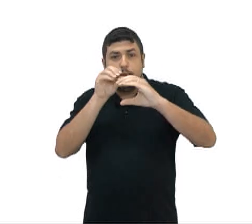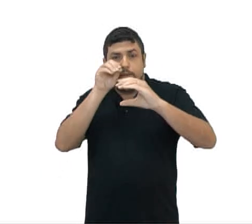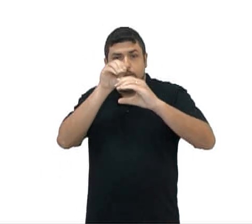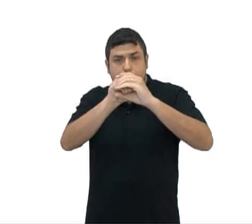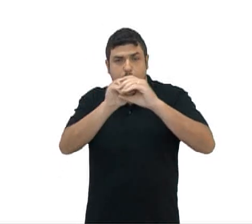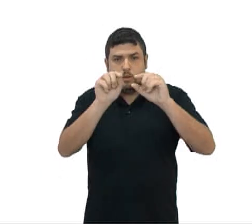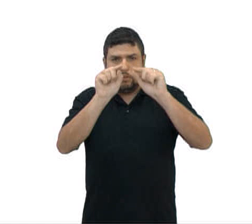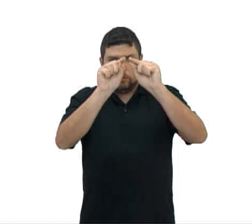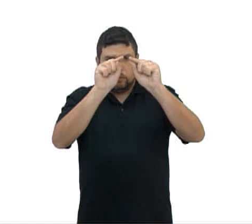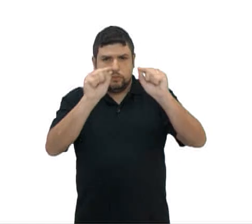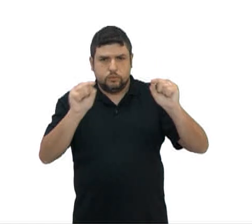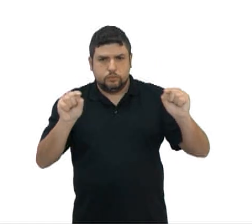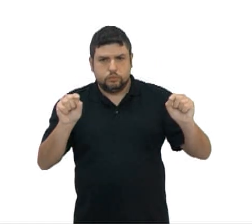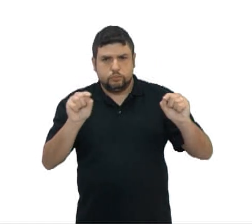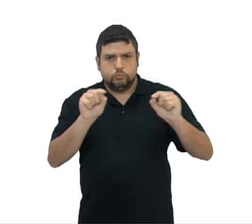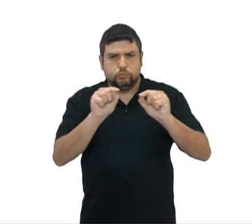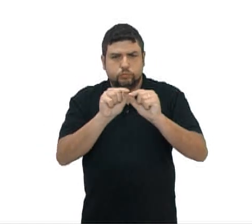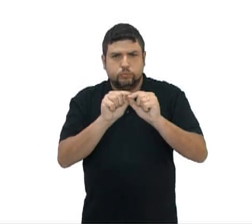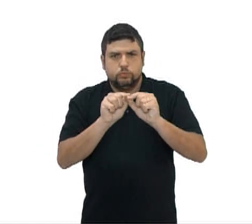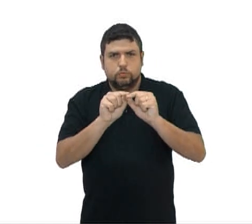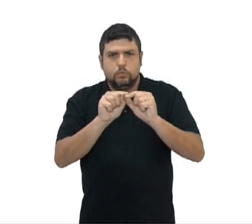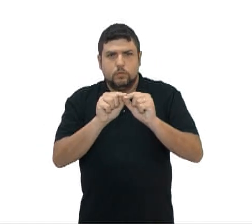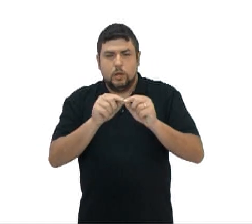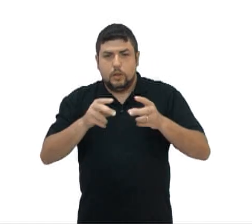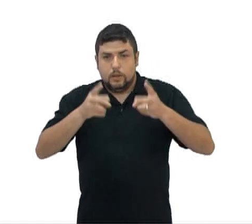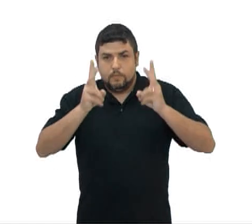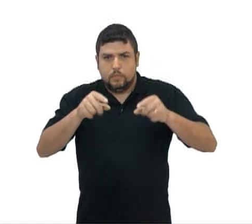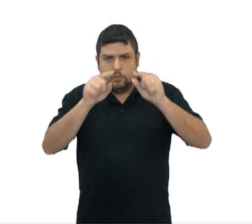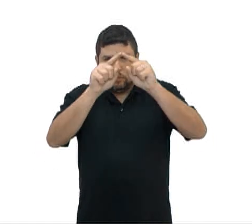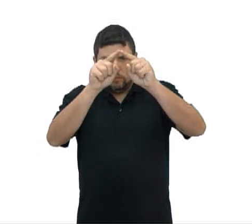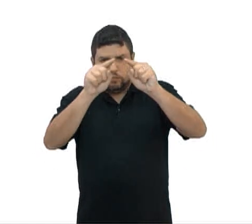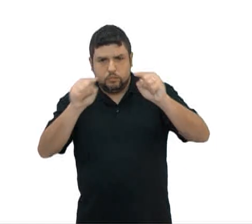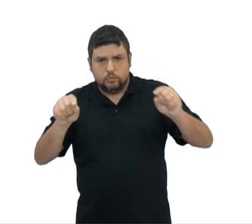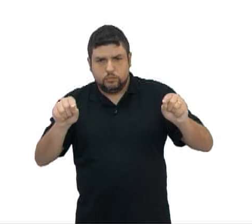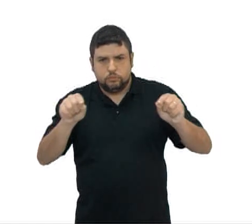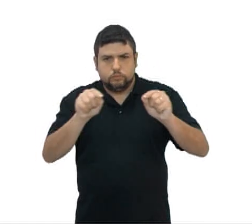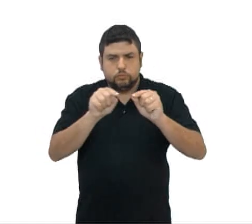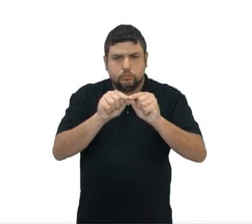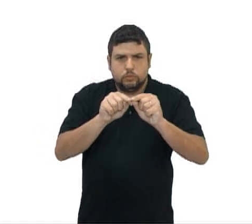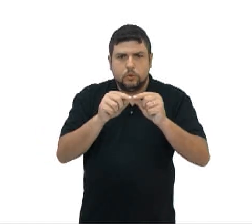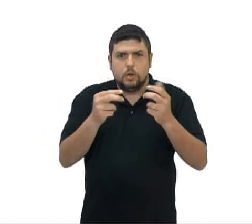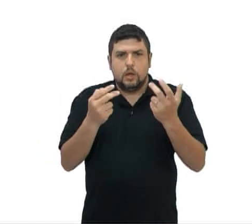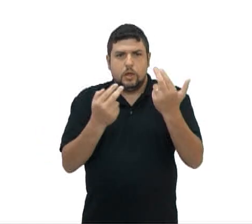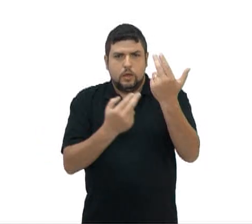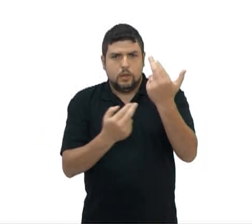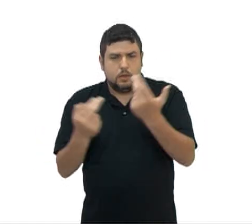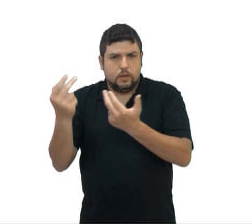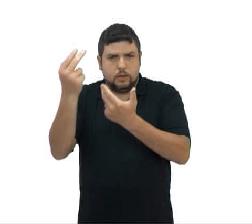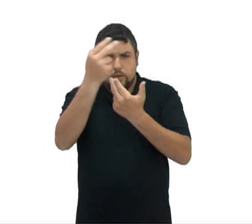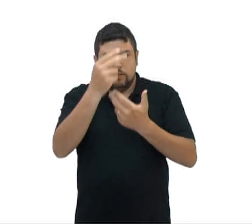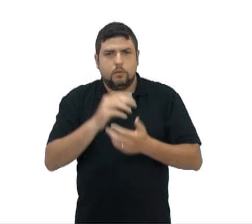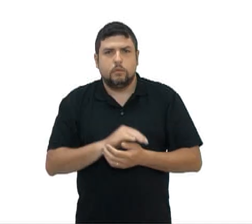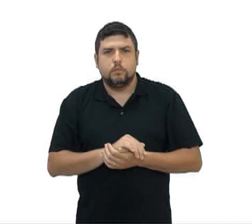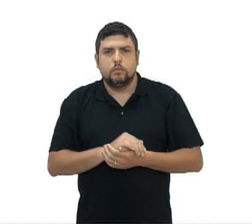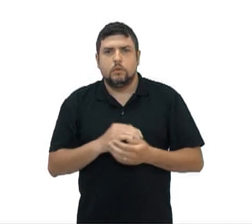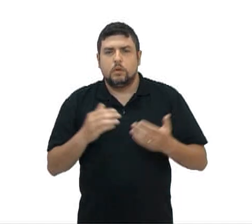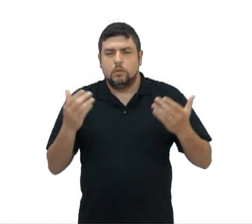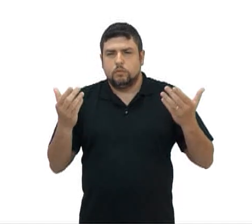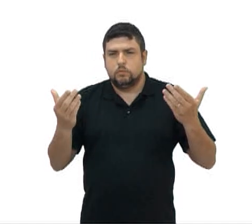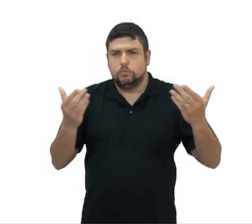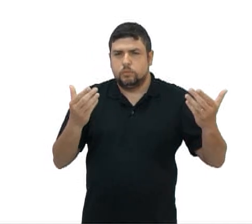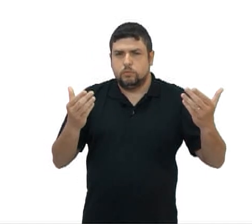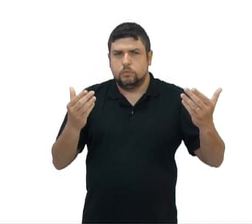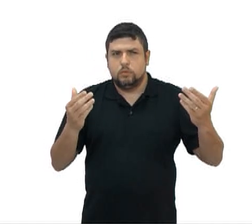circunferência com a mesma quantidade de lados, os perímetros são proporcionais